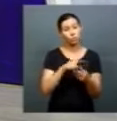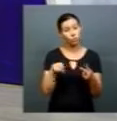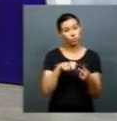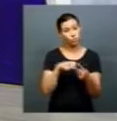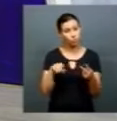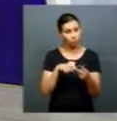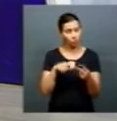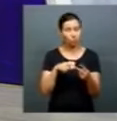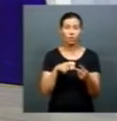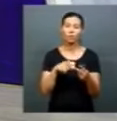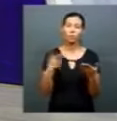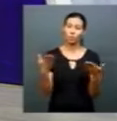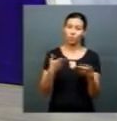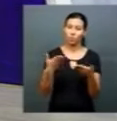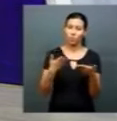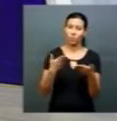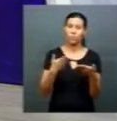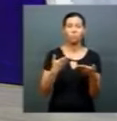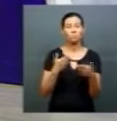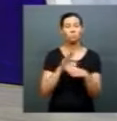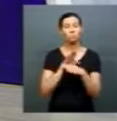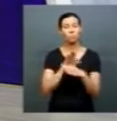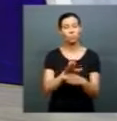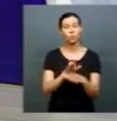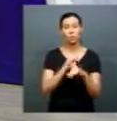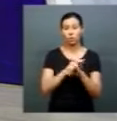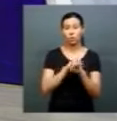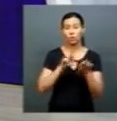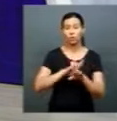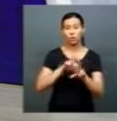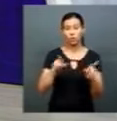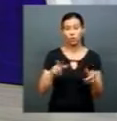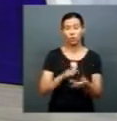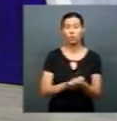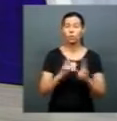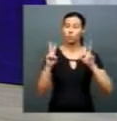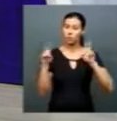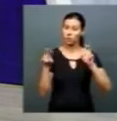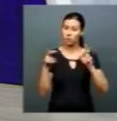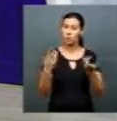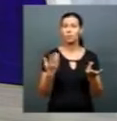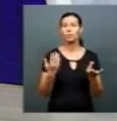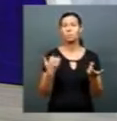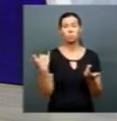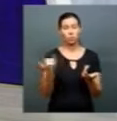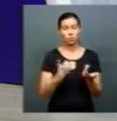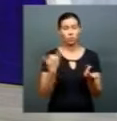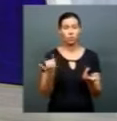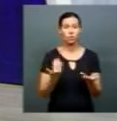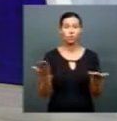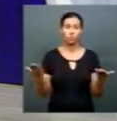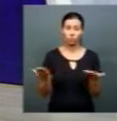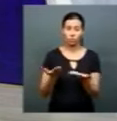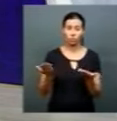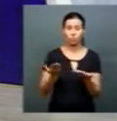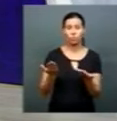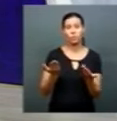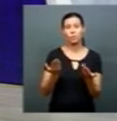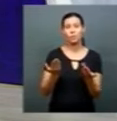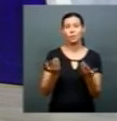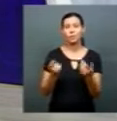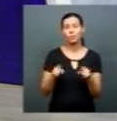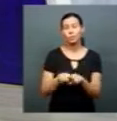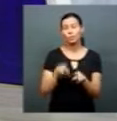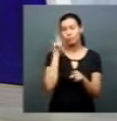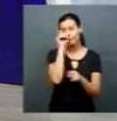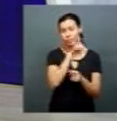nossa edição de hoje com essas informações tão importantes sobre esse assunto tão palpitante, tão atual e complicado também, né? Um